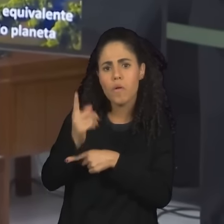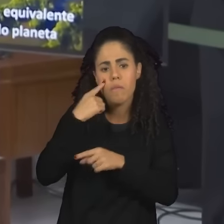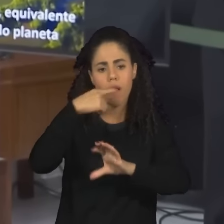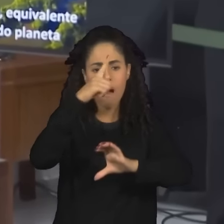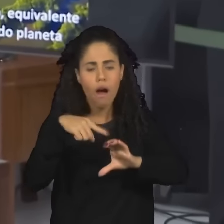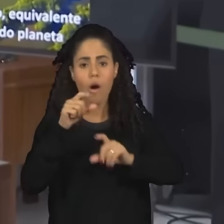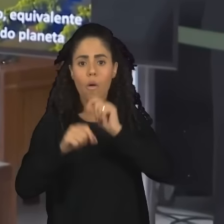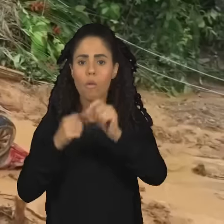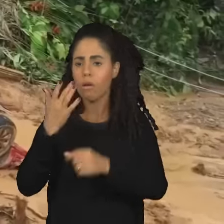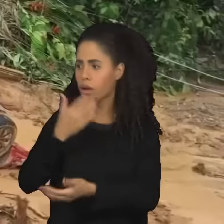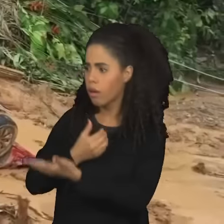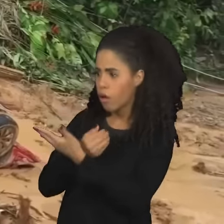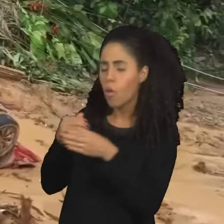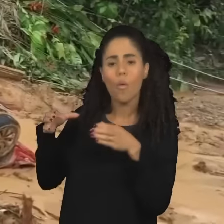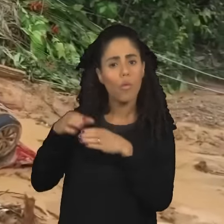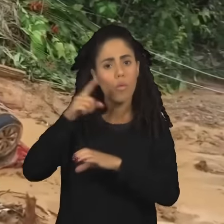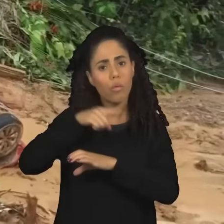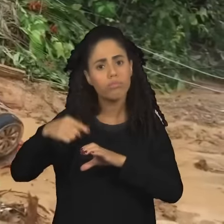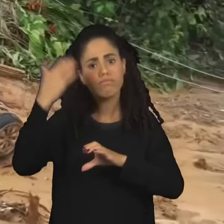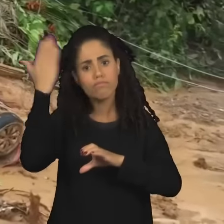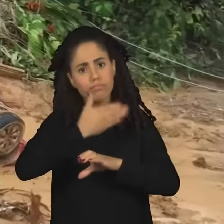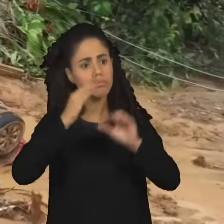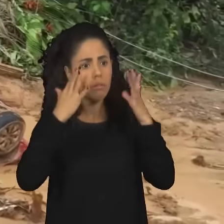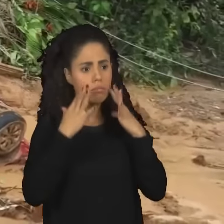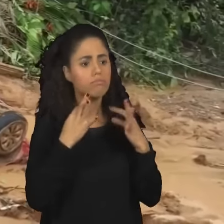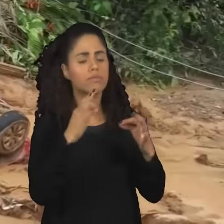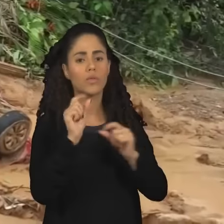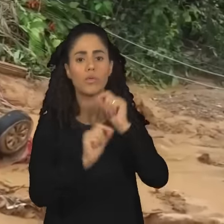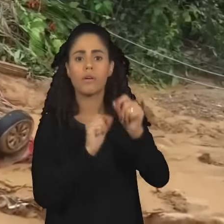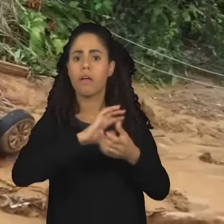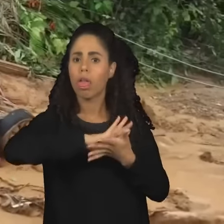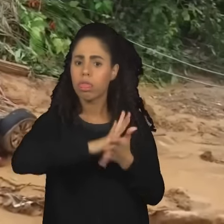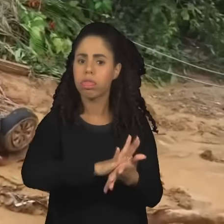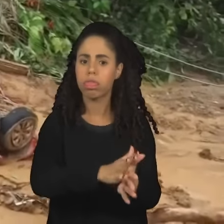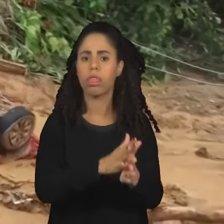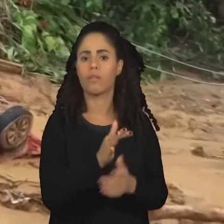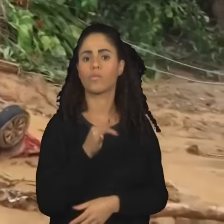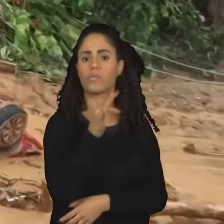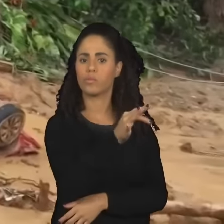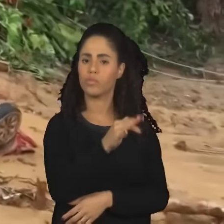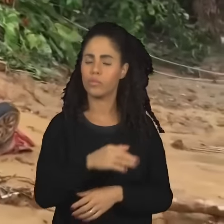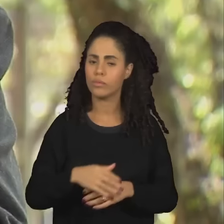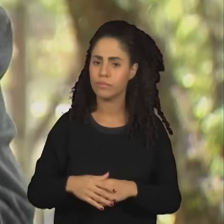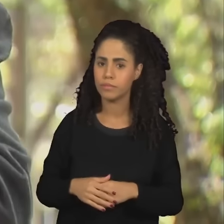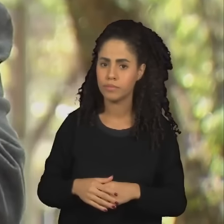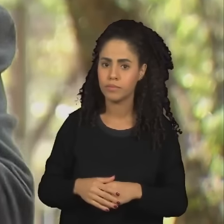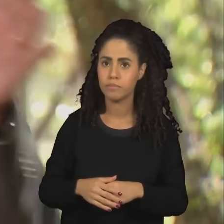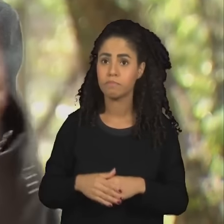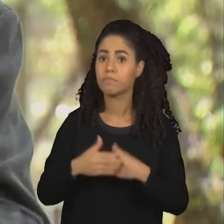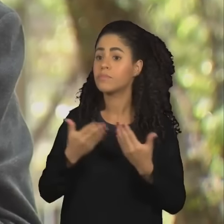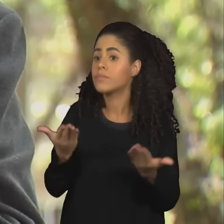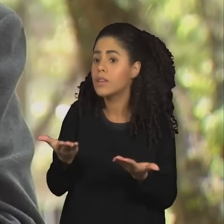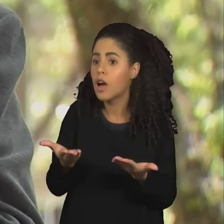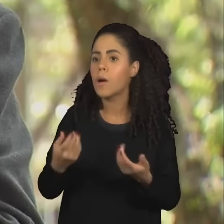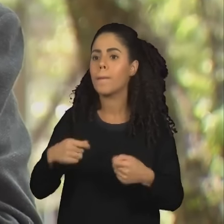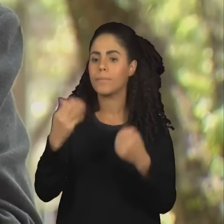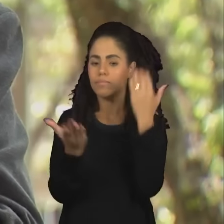em que os cientistas alertam governos sobre catástrofes iminentes. Acabar